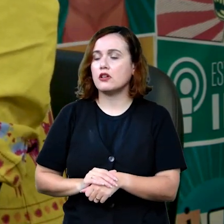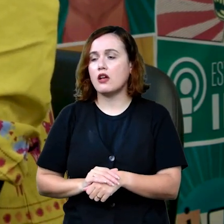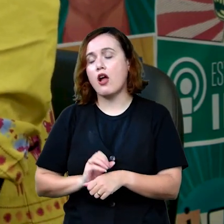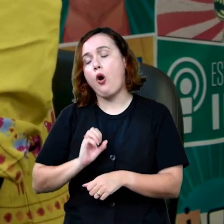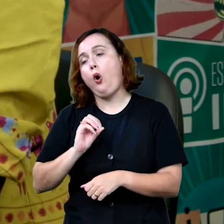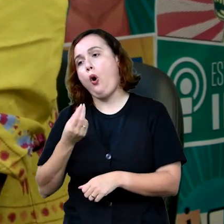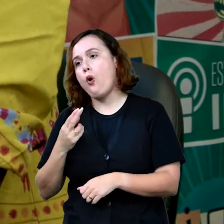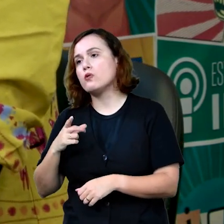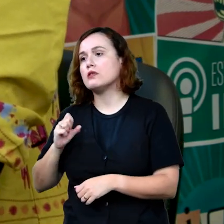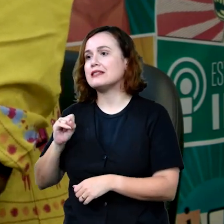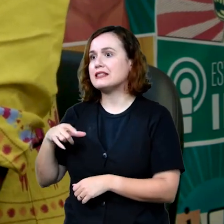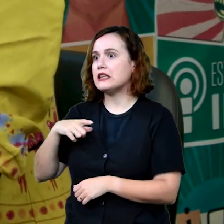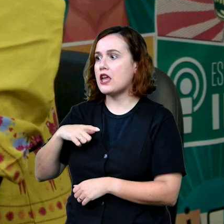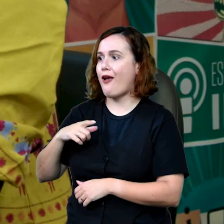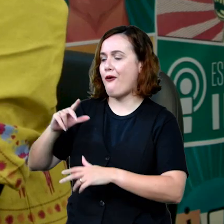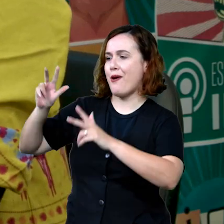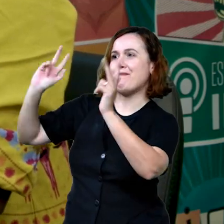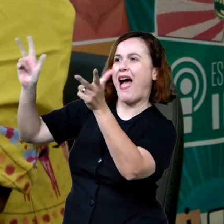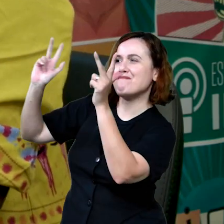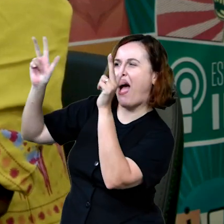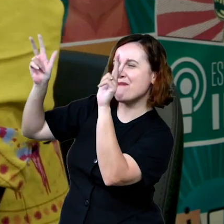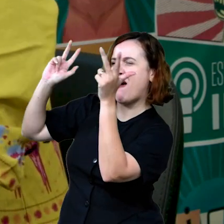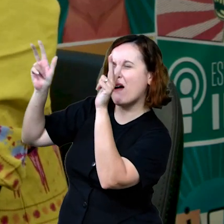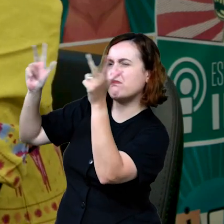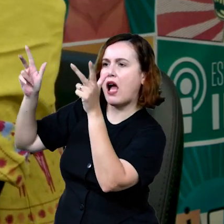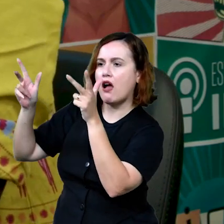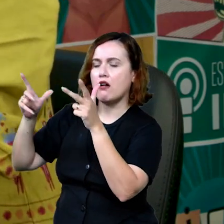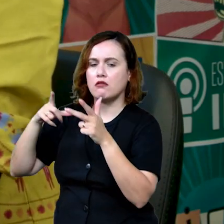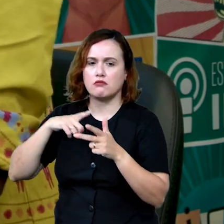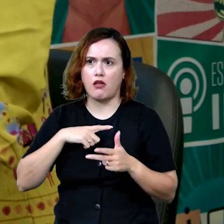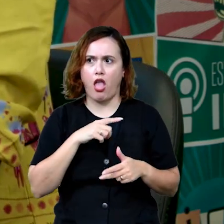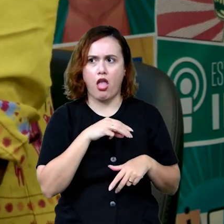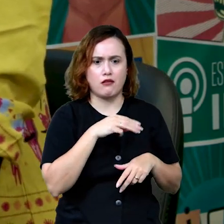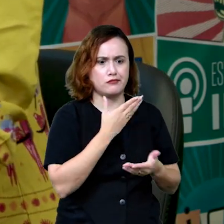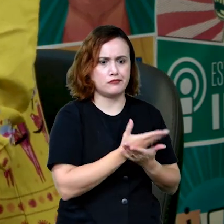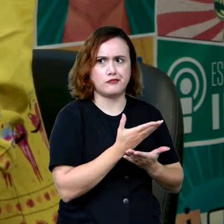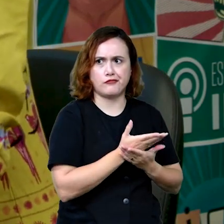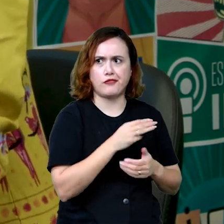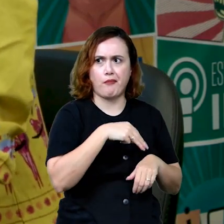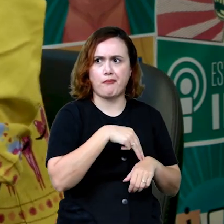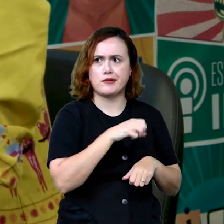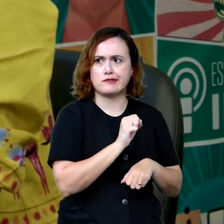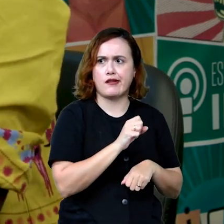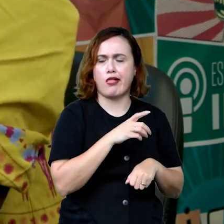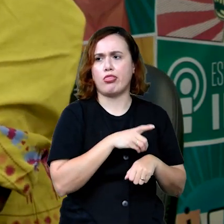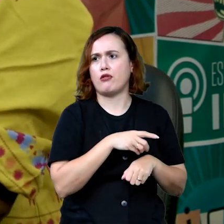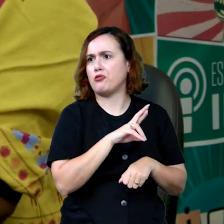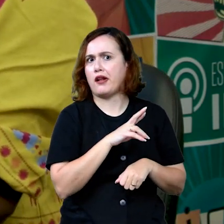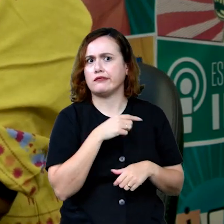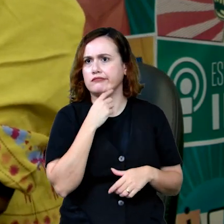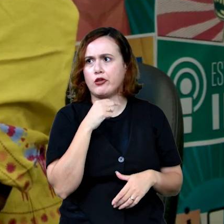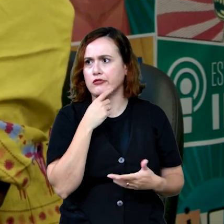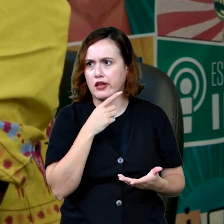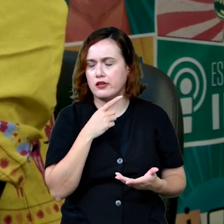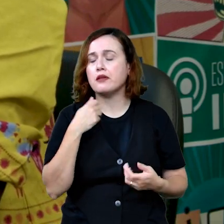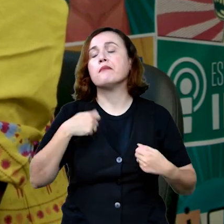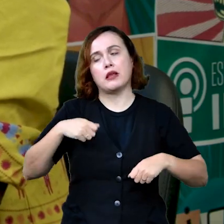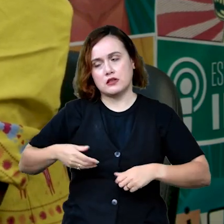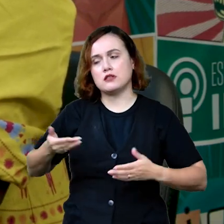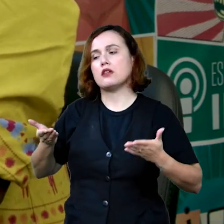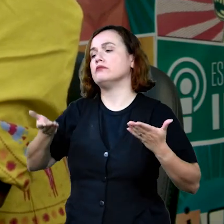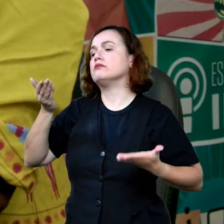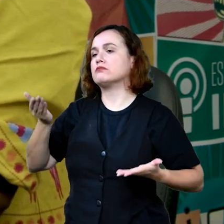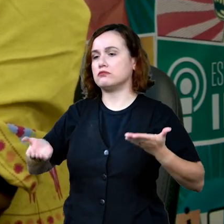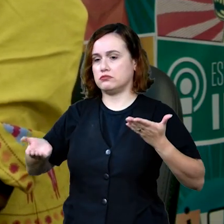que são importantes. E se eu tivesse uma vida social muito agitada, eu não ia ter terminado o mestrado e doutorado. Ou seja, tudo colocar na